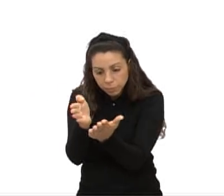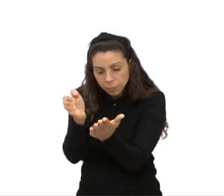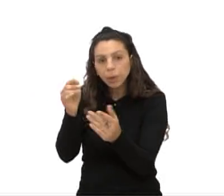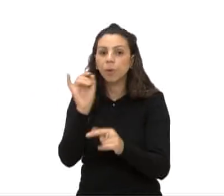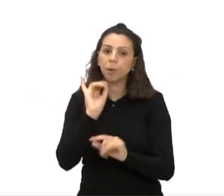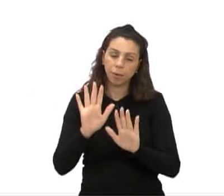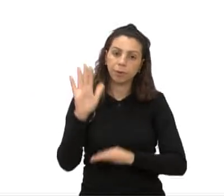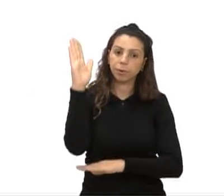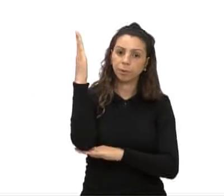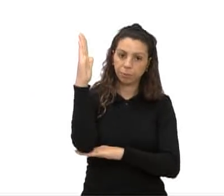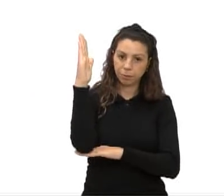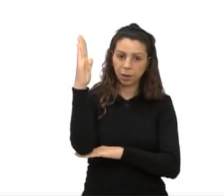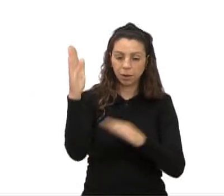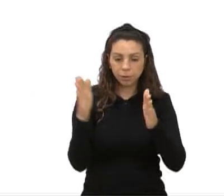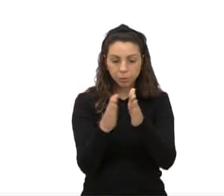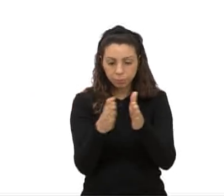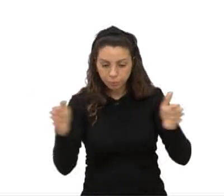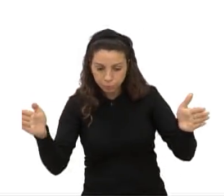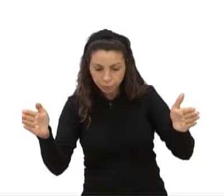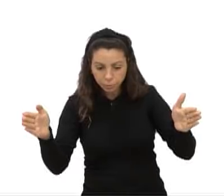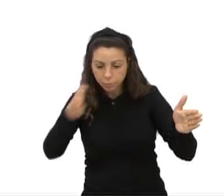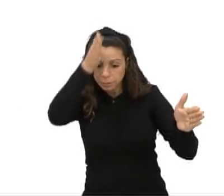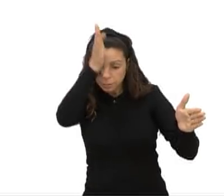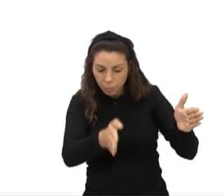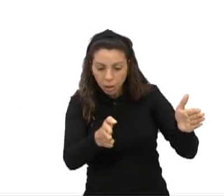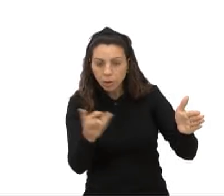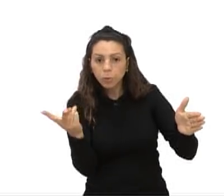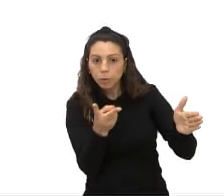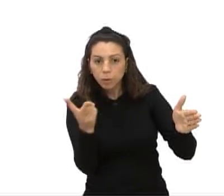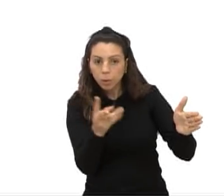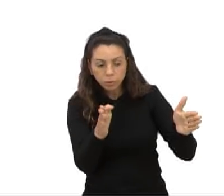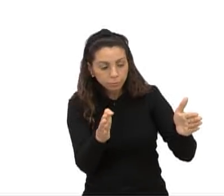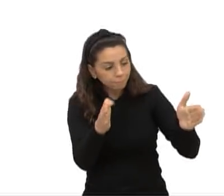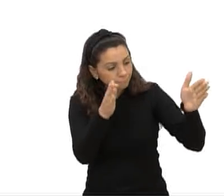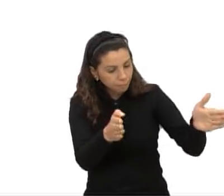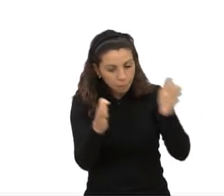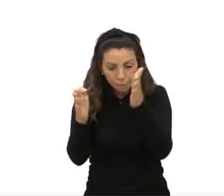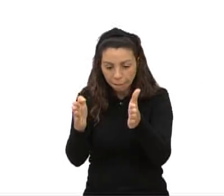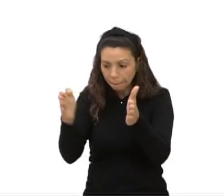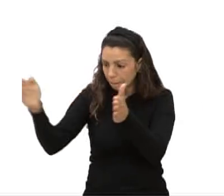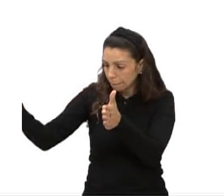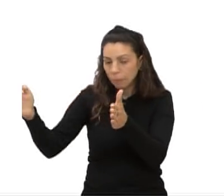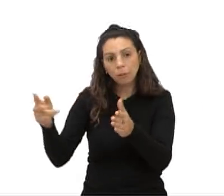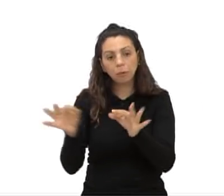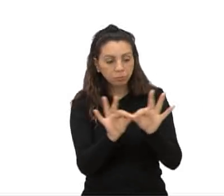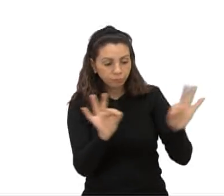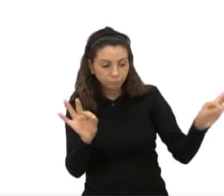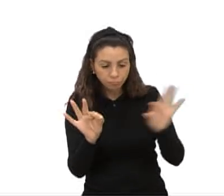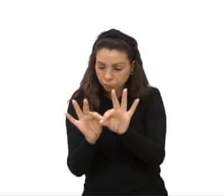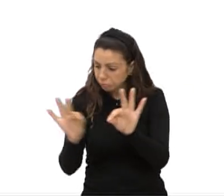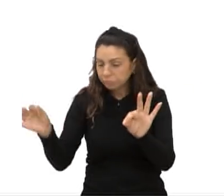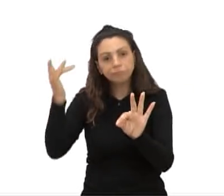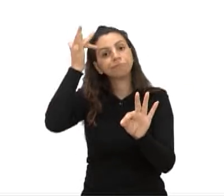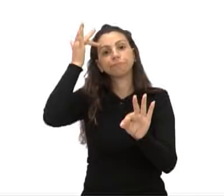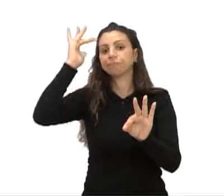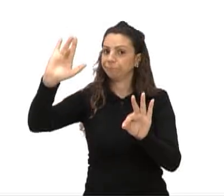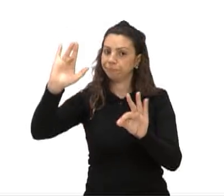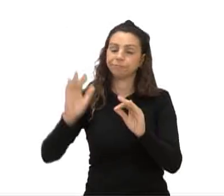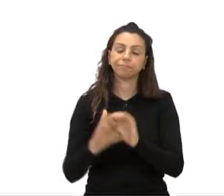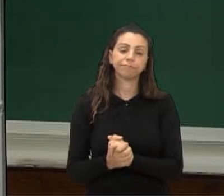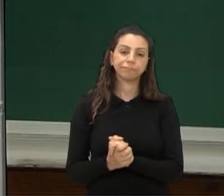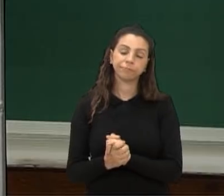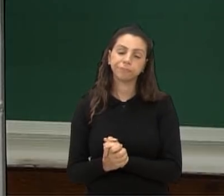cabem 100 centímetros, ok? Então, o carpinteiro serra uma tábua de 1 metro ou 6 centímetros